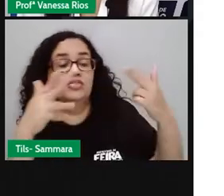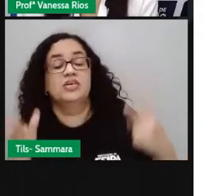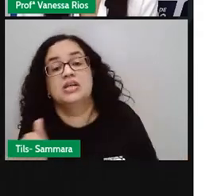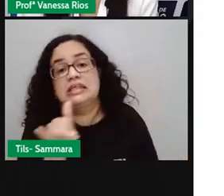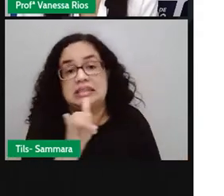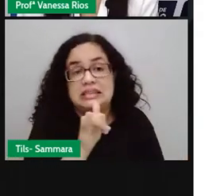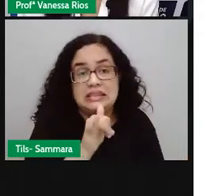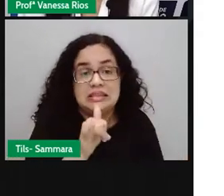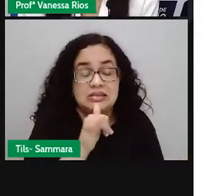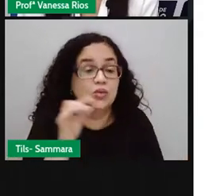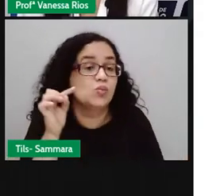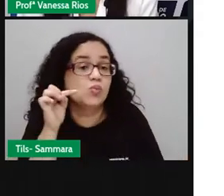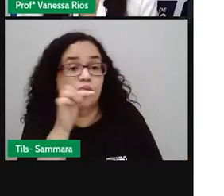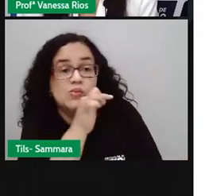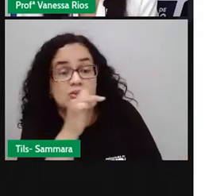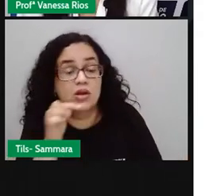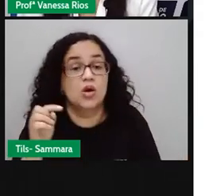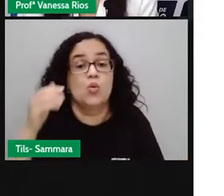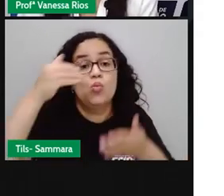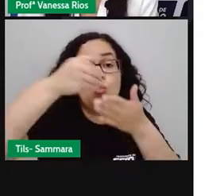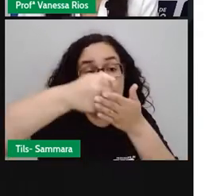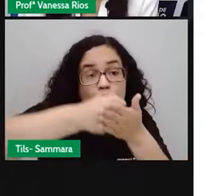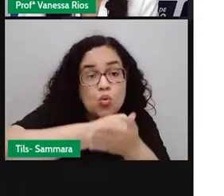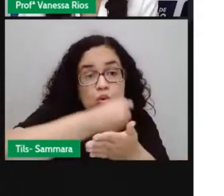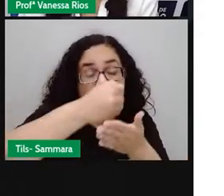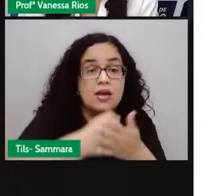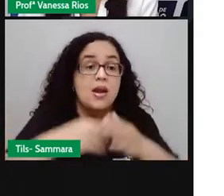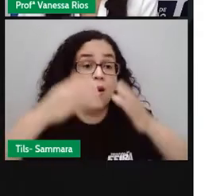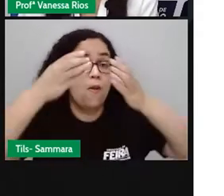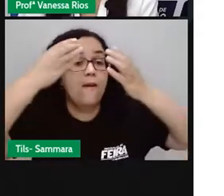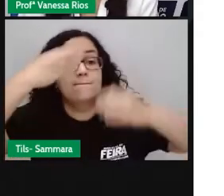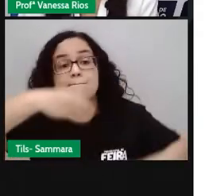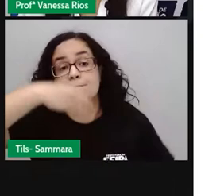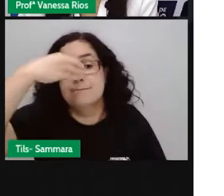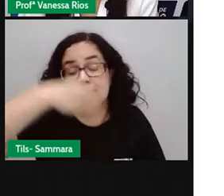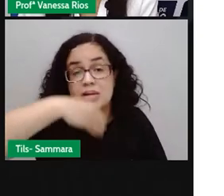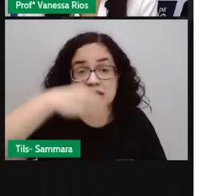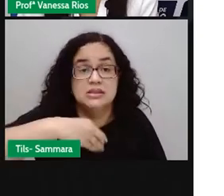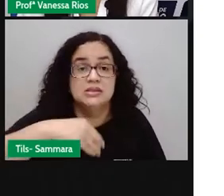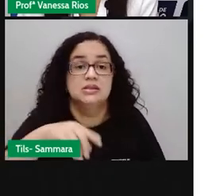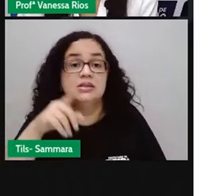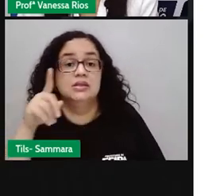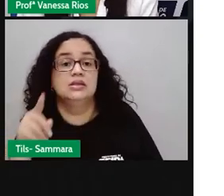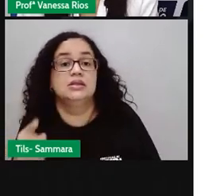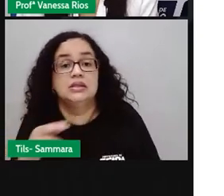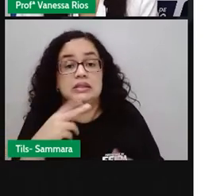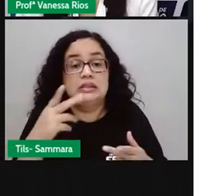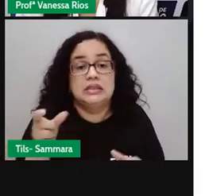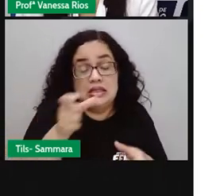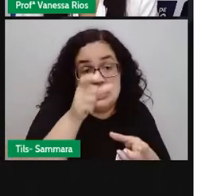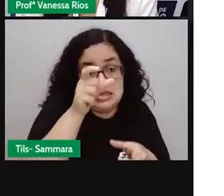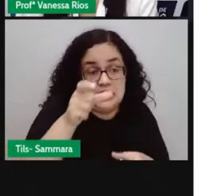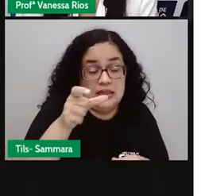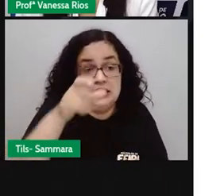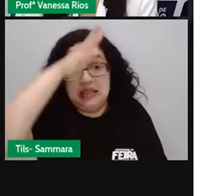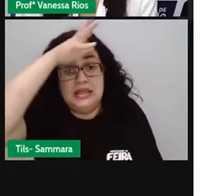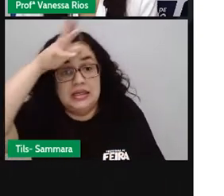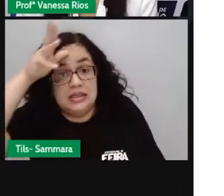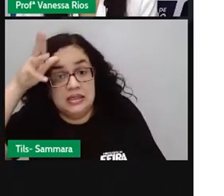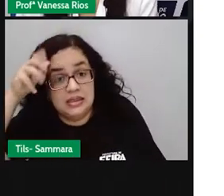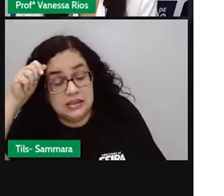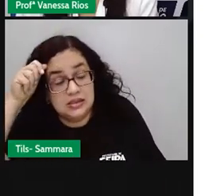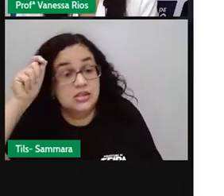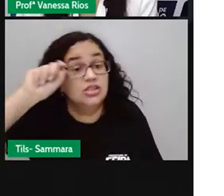né? Tem um palito, uma colher, uma maçã, uma cebola, uma tampinha de garrafa,